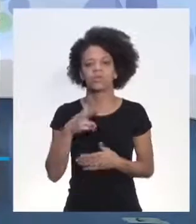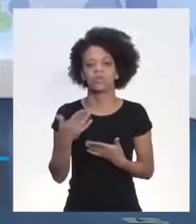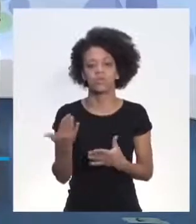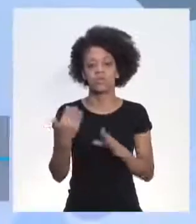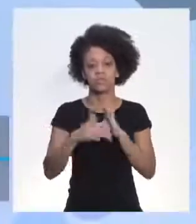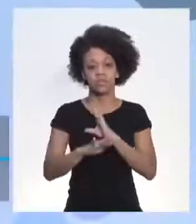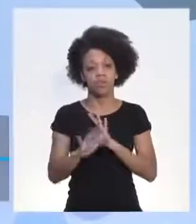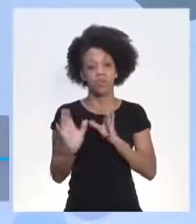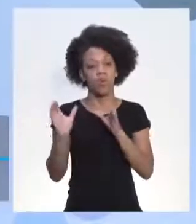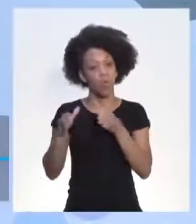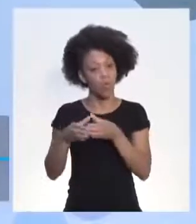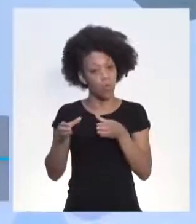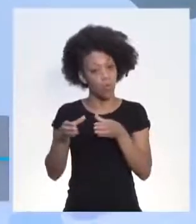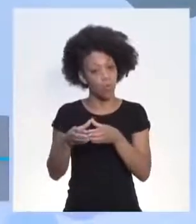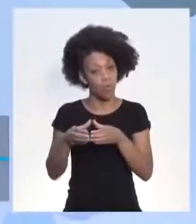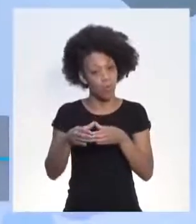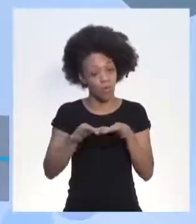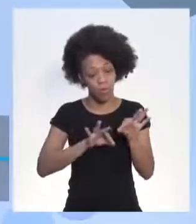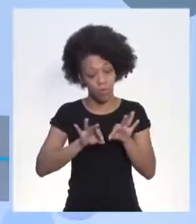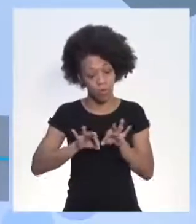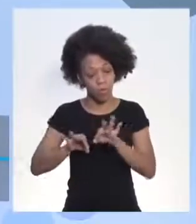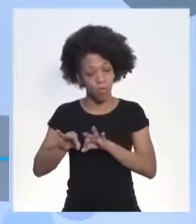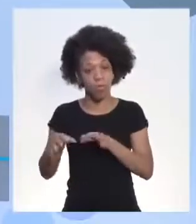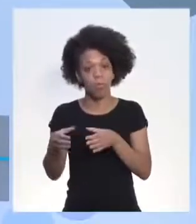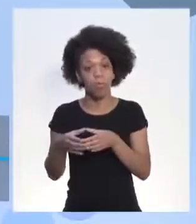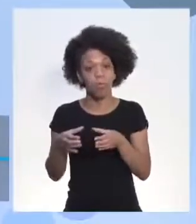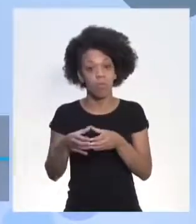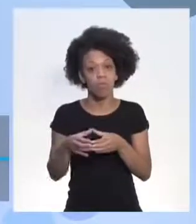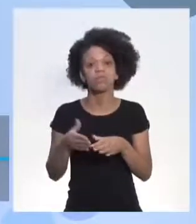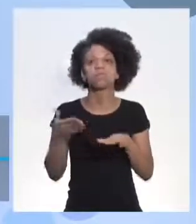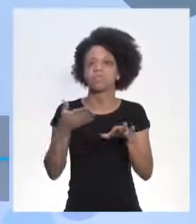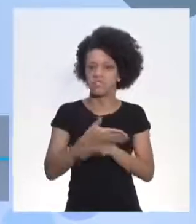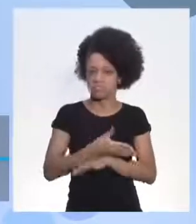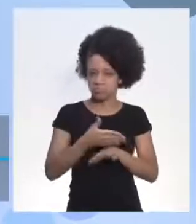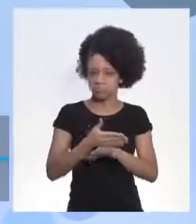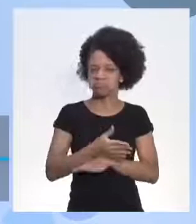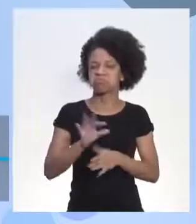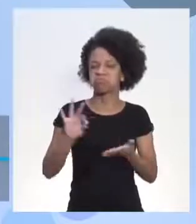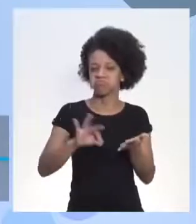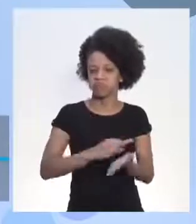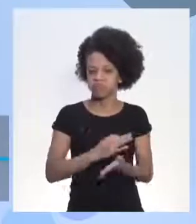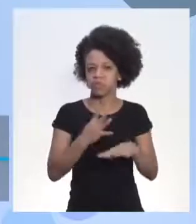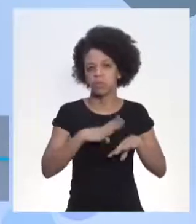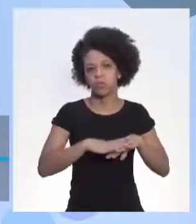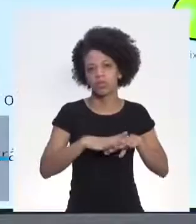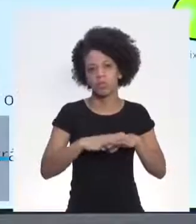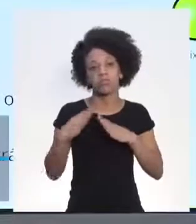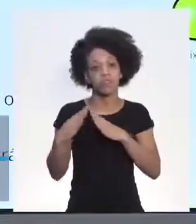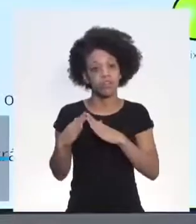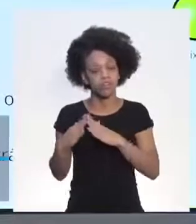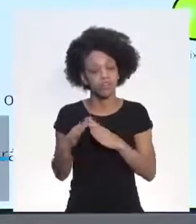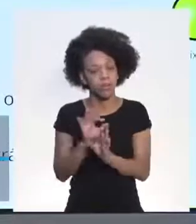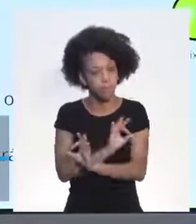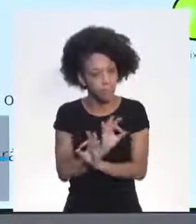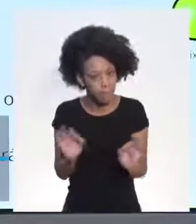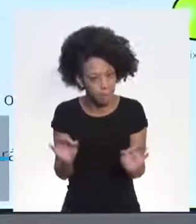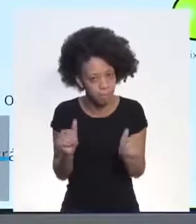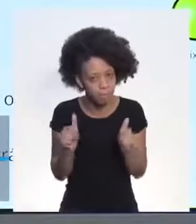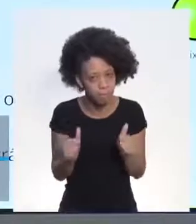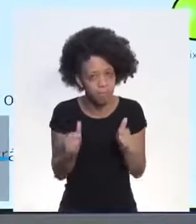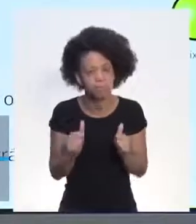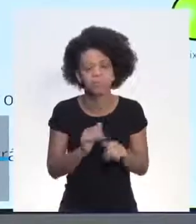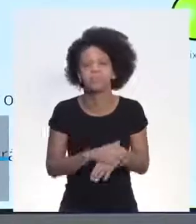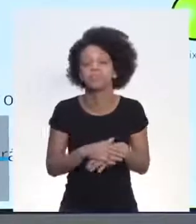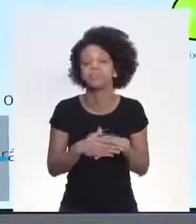e o pessoal da turma montou uma equipe, montou uma turma e estão participando ativamente do Matemática em Casa. Boa, Valeu, isso João. mesmo, é isso aí.